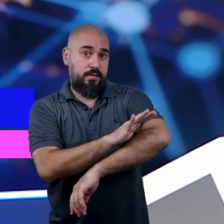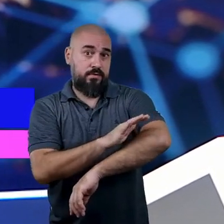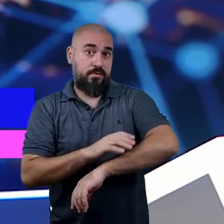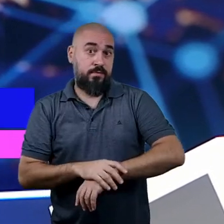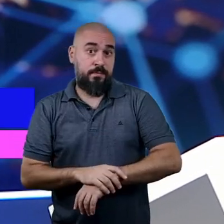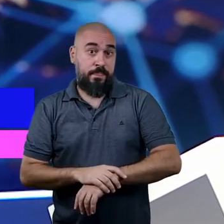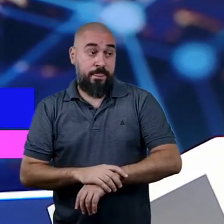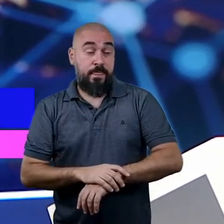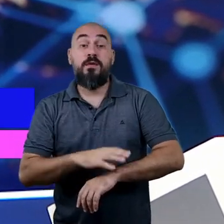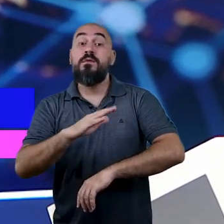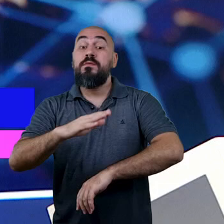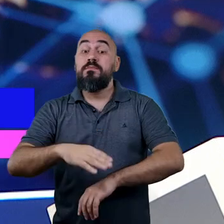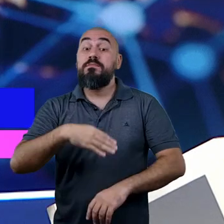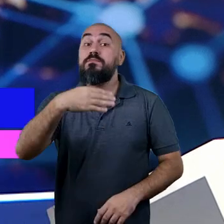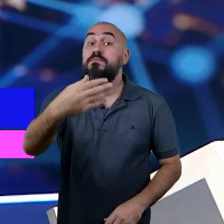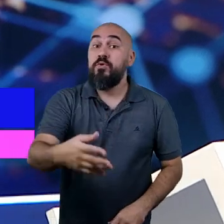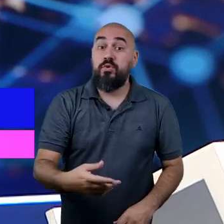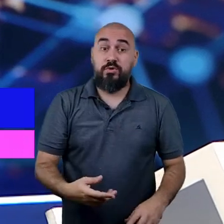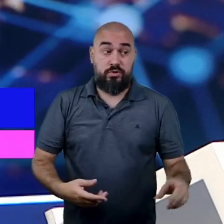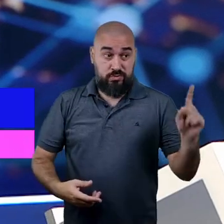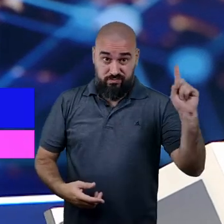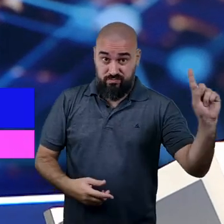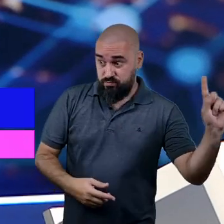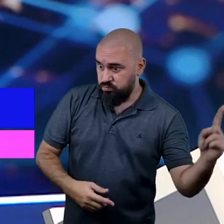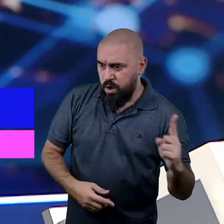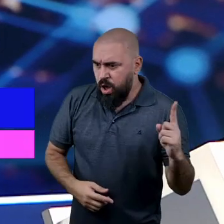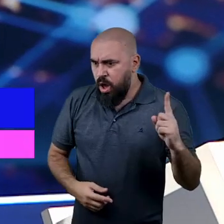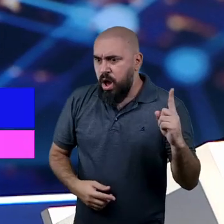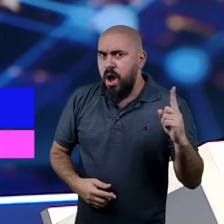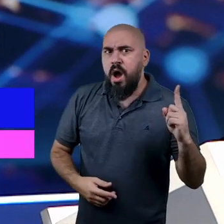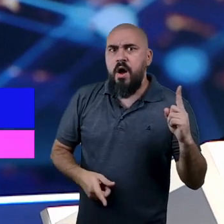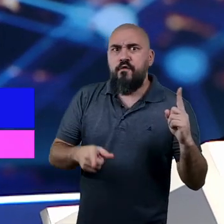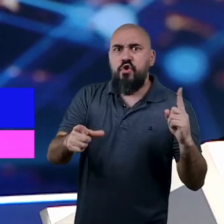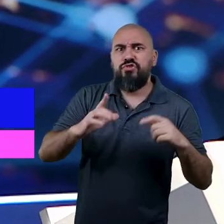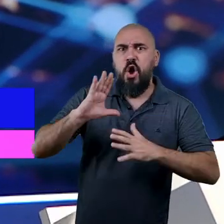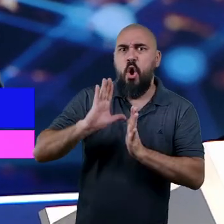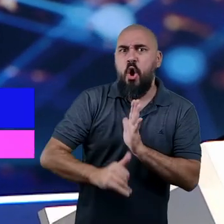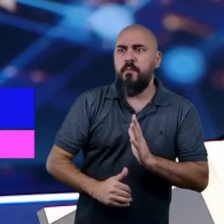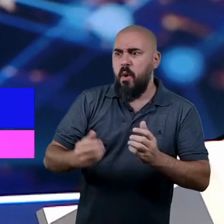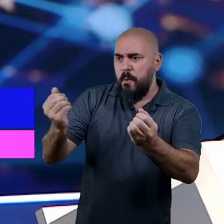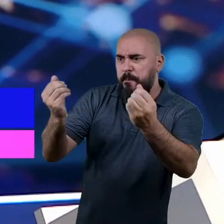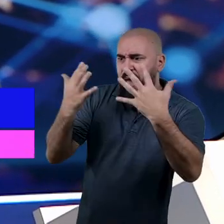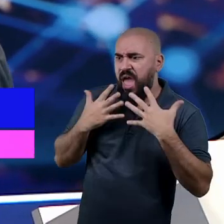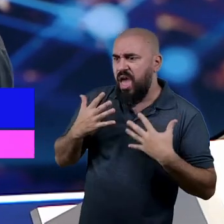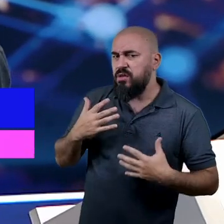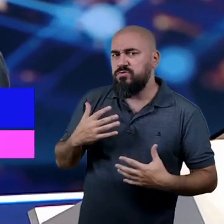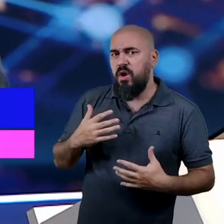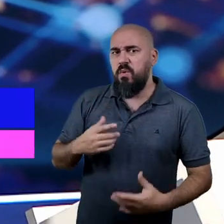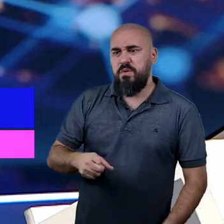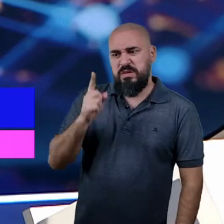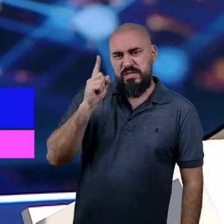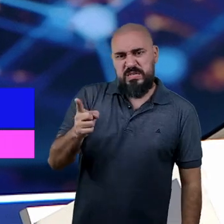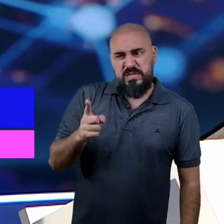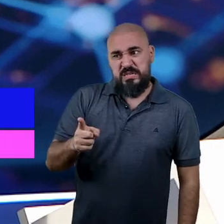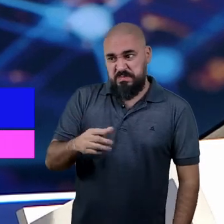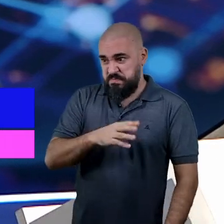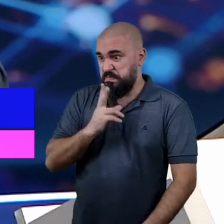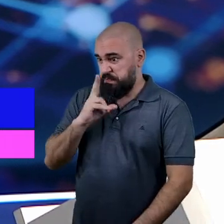Jacó foram: quando nosso pai morrer, eu vou te matar. Então, para diminuir a